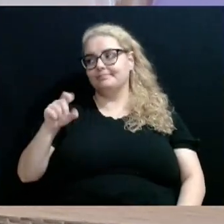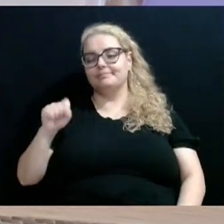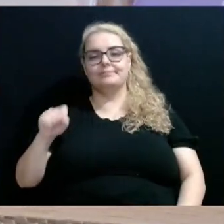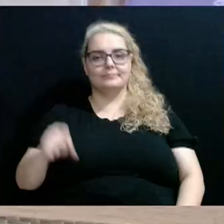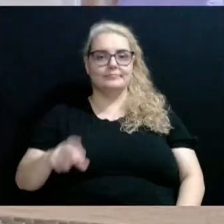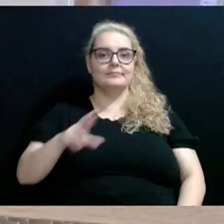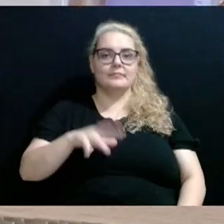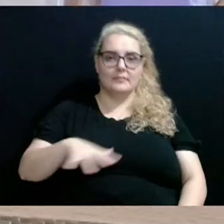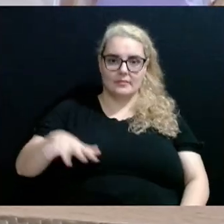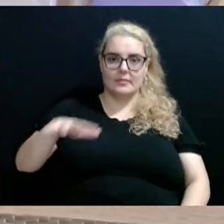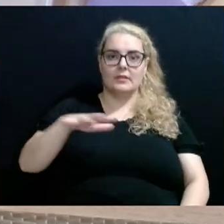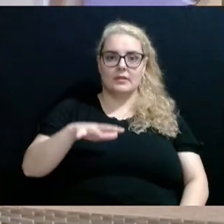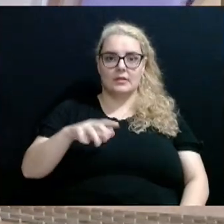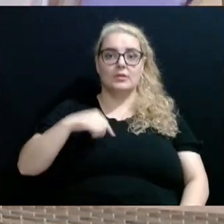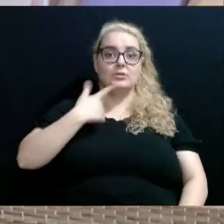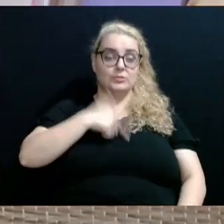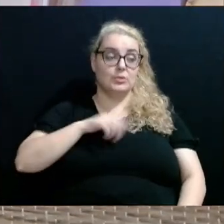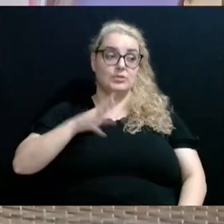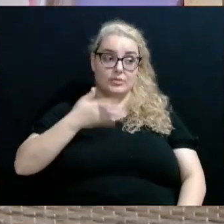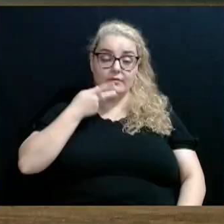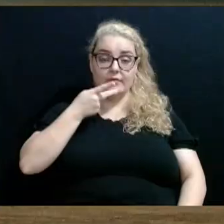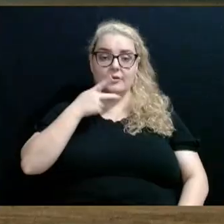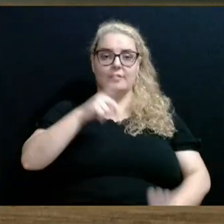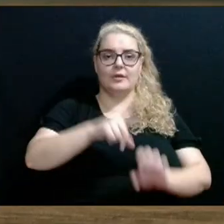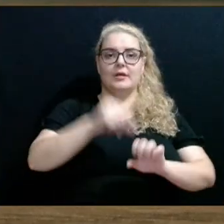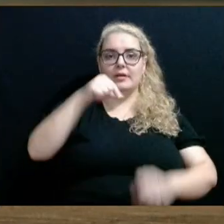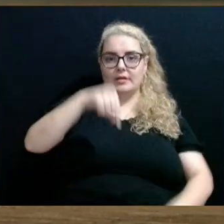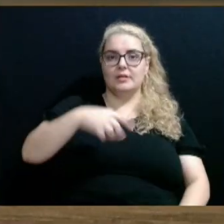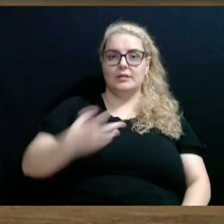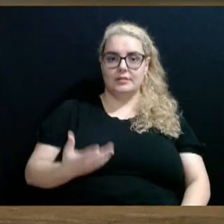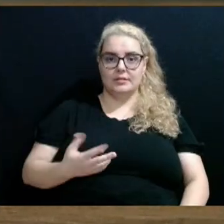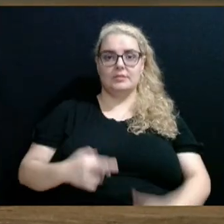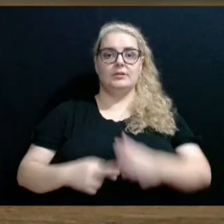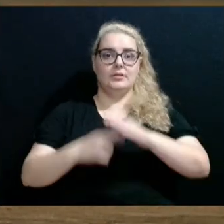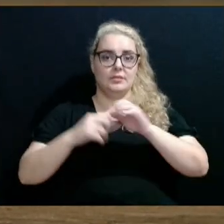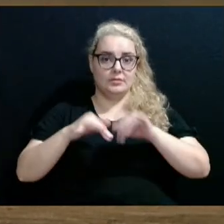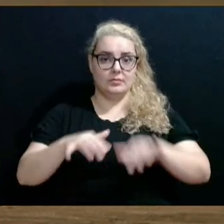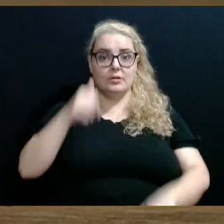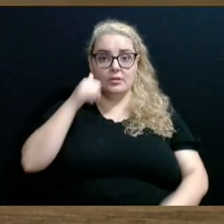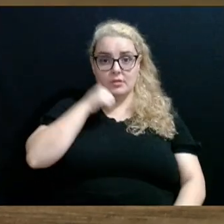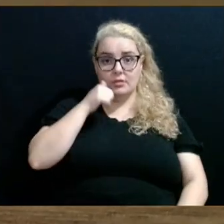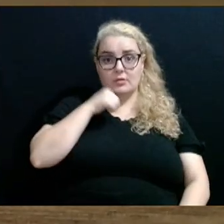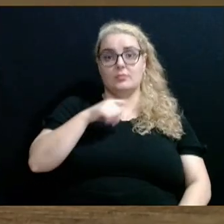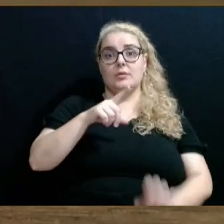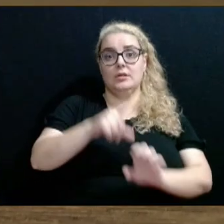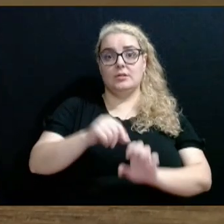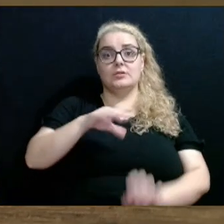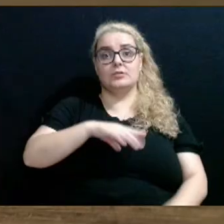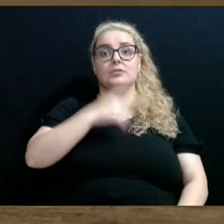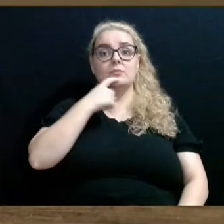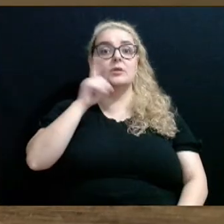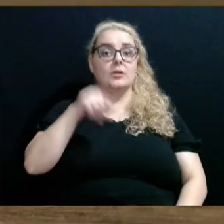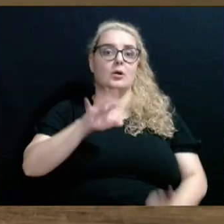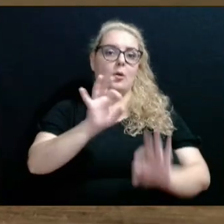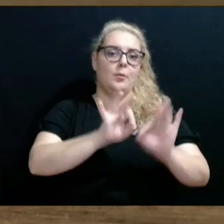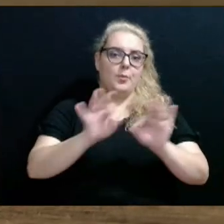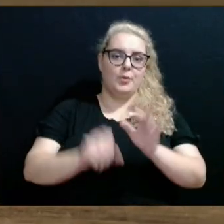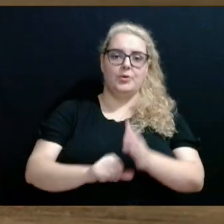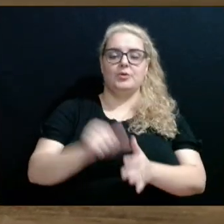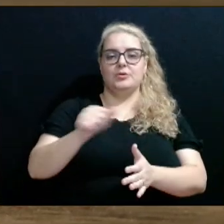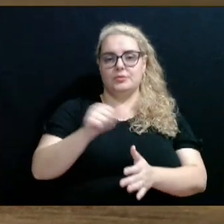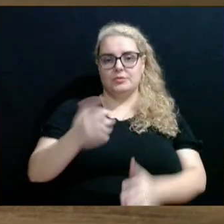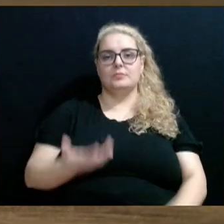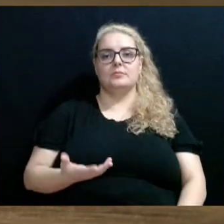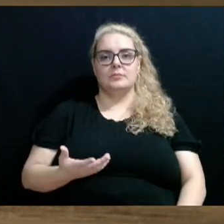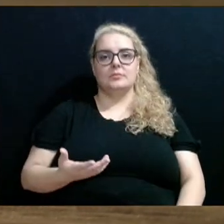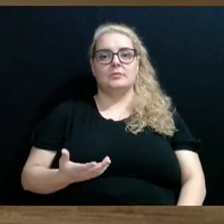metropolitana. A gente já falou aqui no Ser Empreendedor das Feiras da Mulher Empreendedora de Campinas, que é um projeto piloto e que